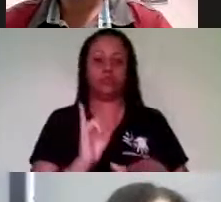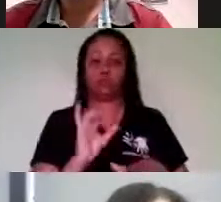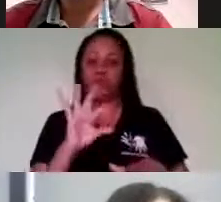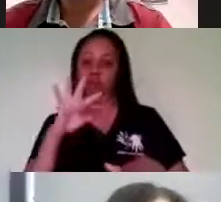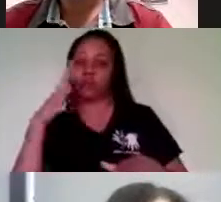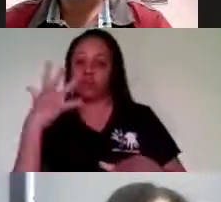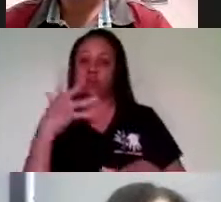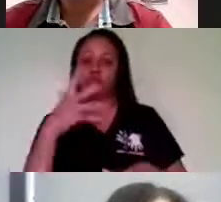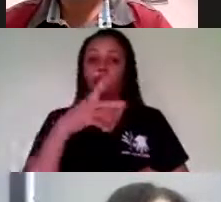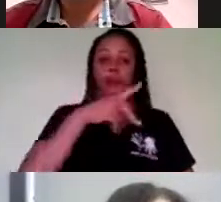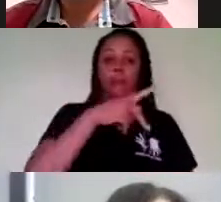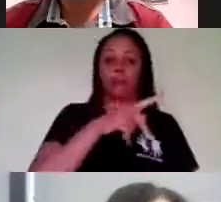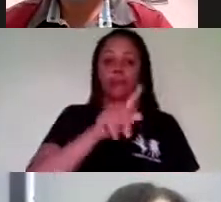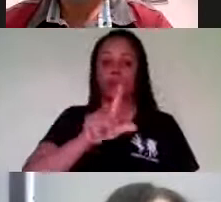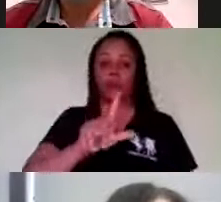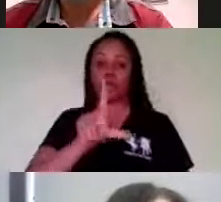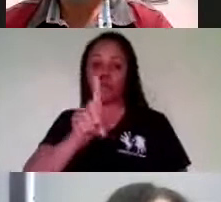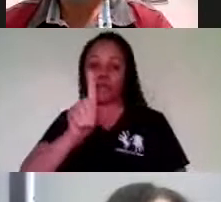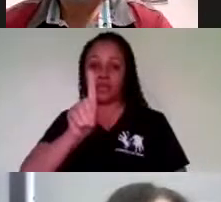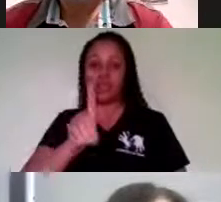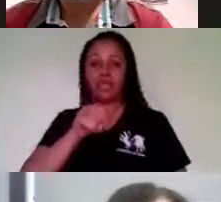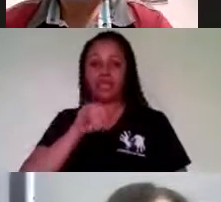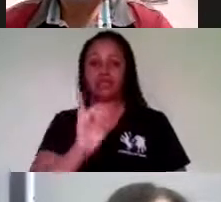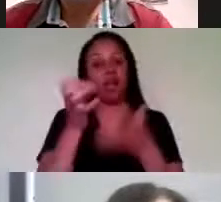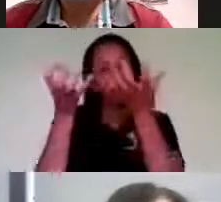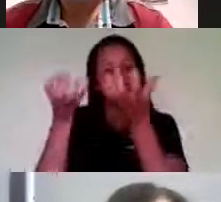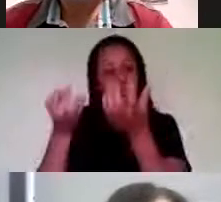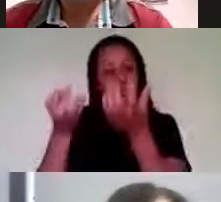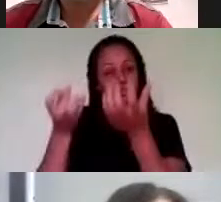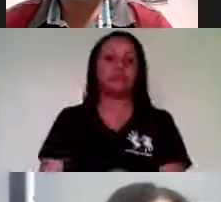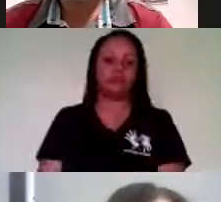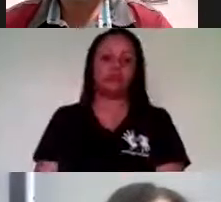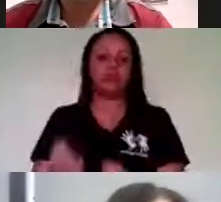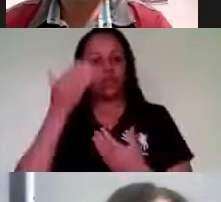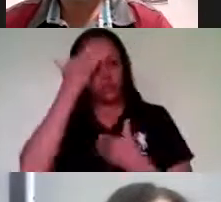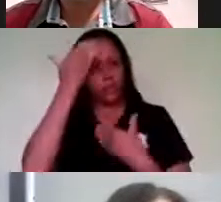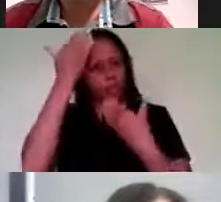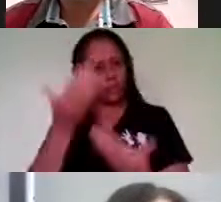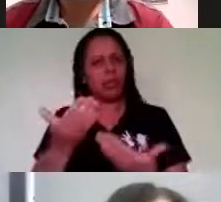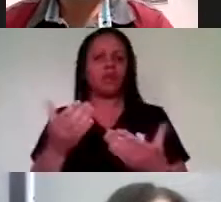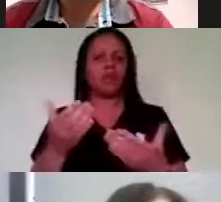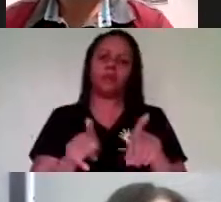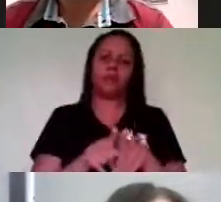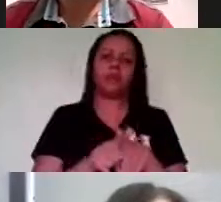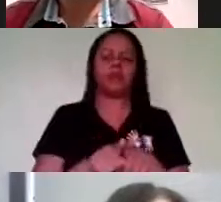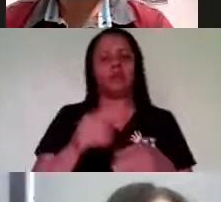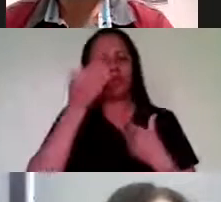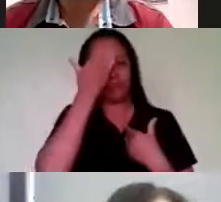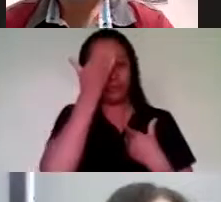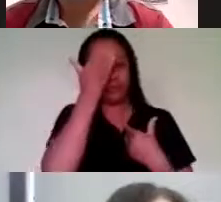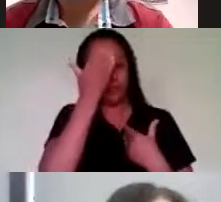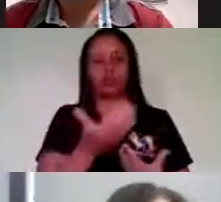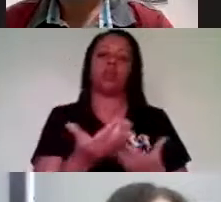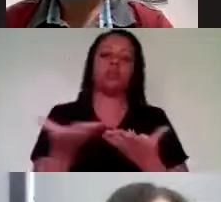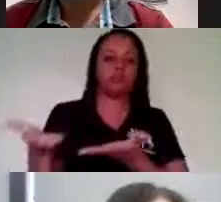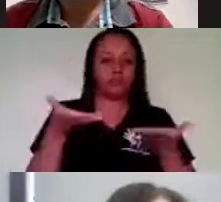desse fosse aprovado. Então, Flávio, super obrigada aí pelo empenho também, por toda a articulação. Seja bem-vindo e a palavra é sua.